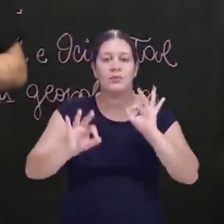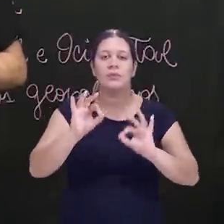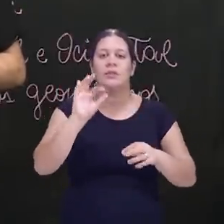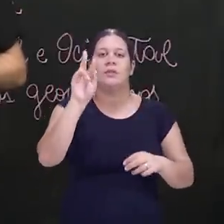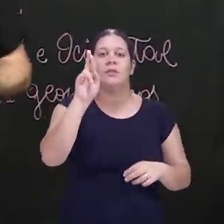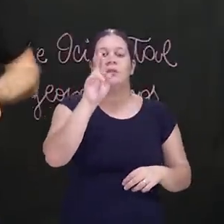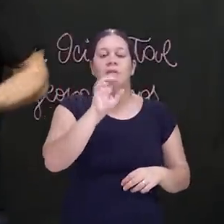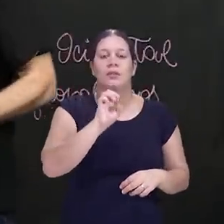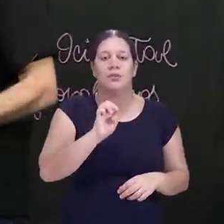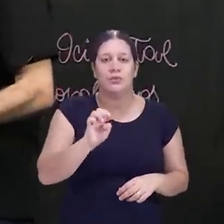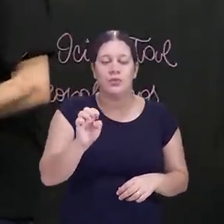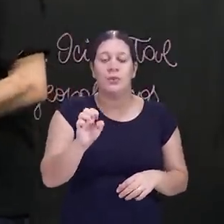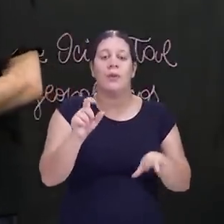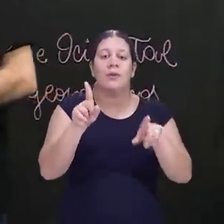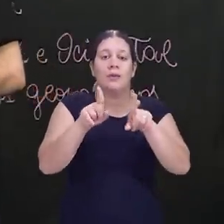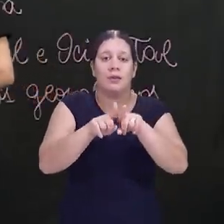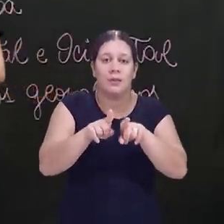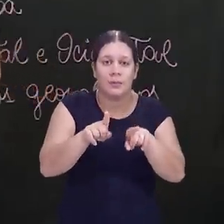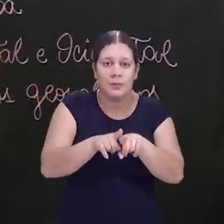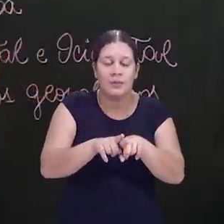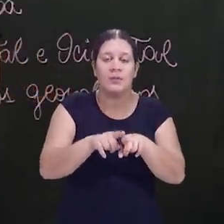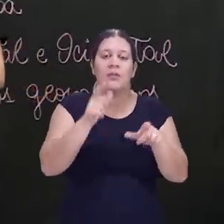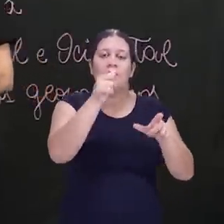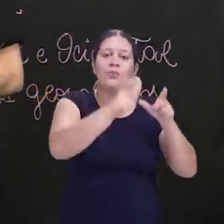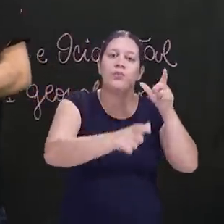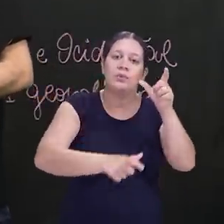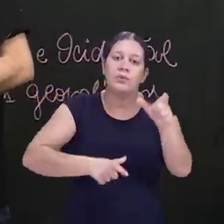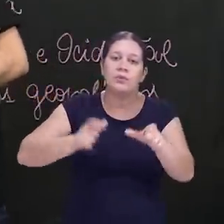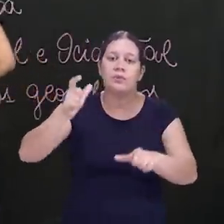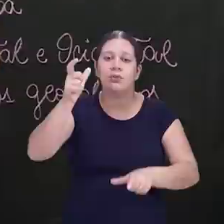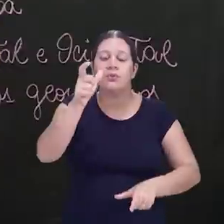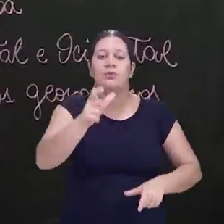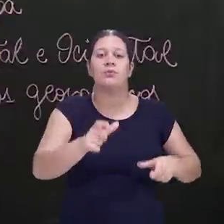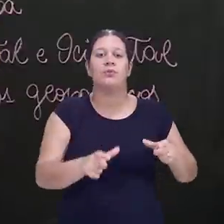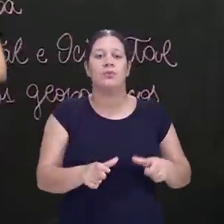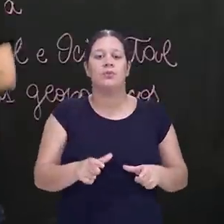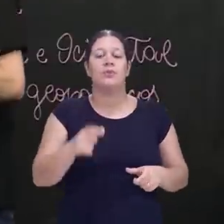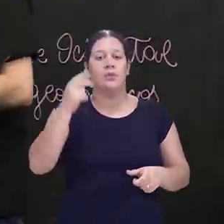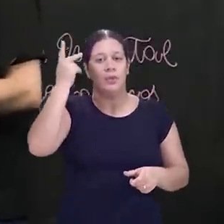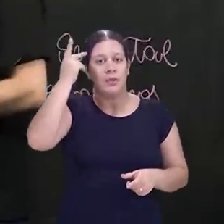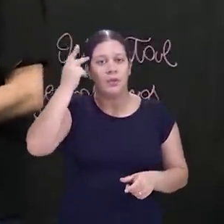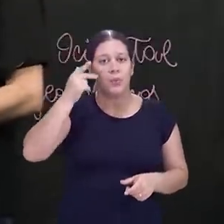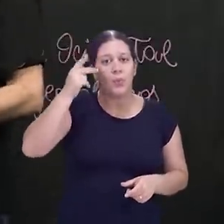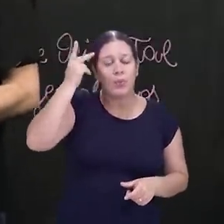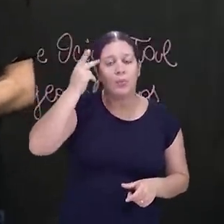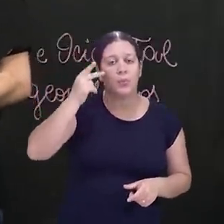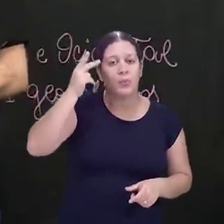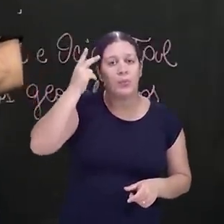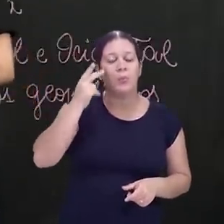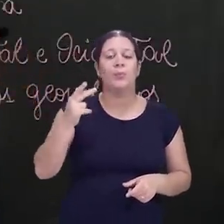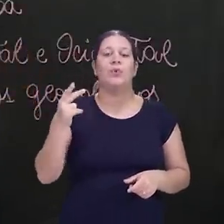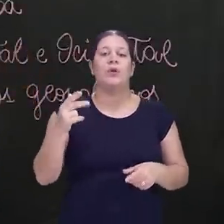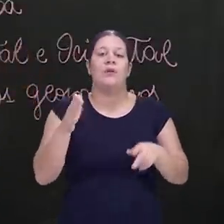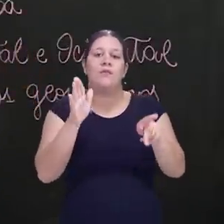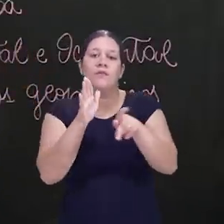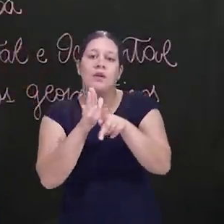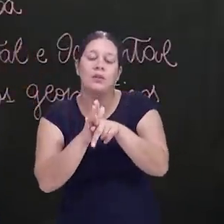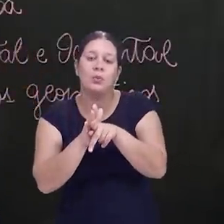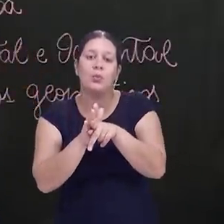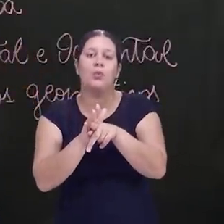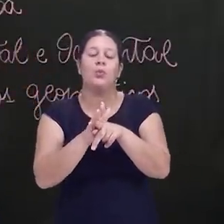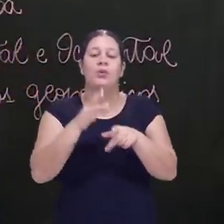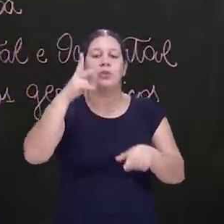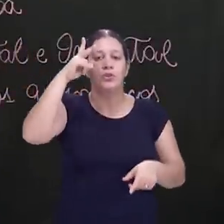região. Além disso, também nós vamos ter características comuns, como a questão do clima mediterrâneo, fatores que temos aí